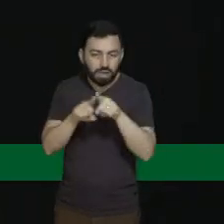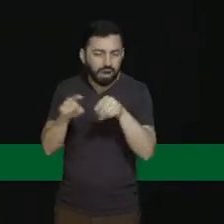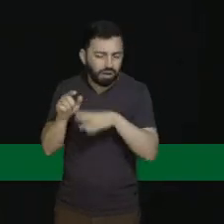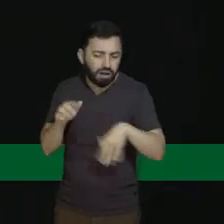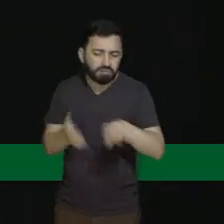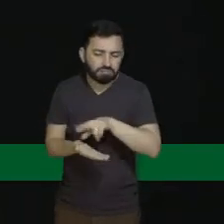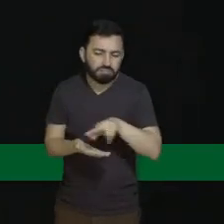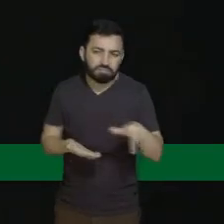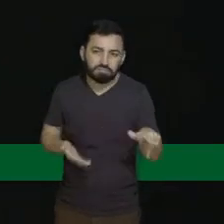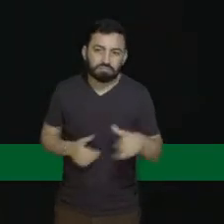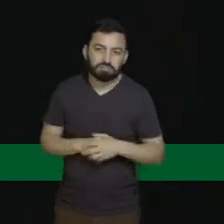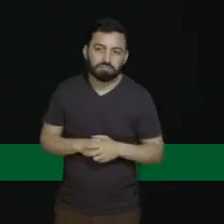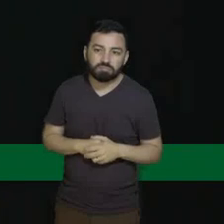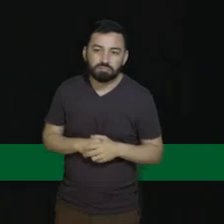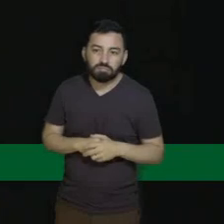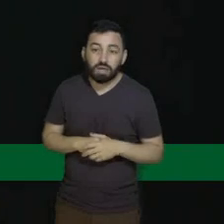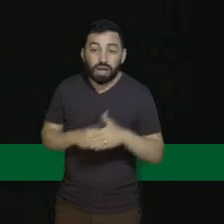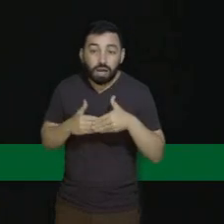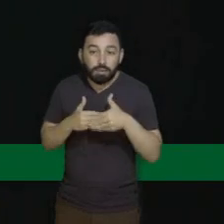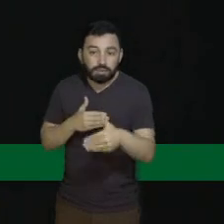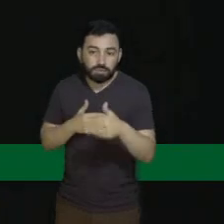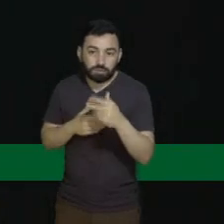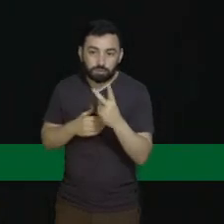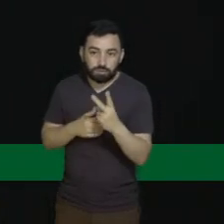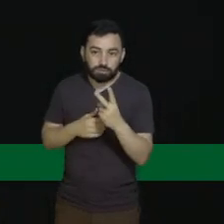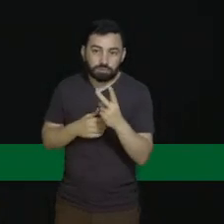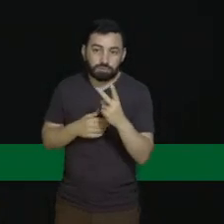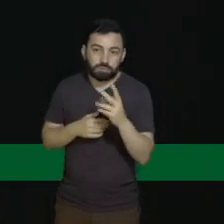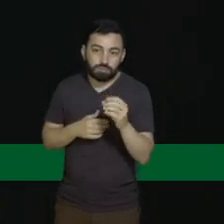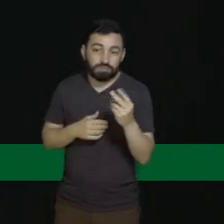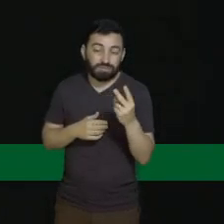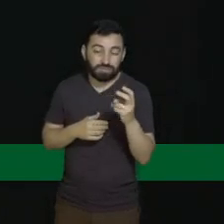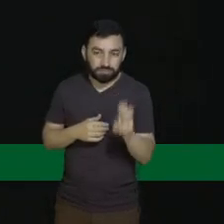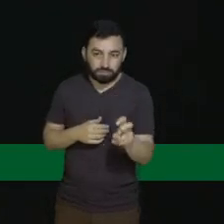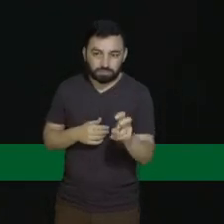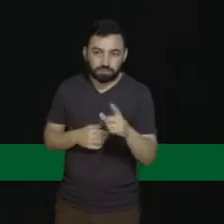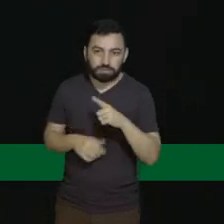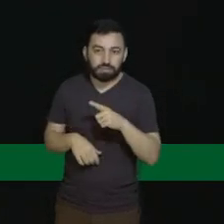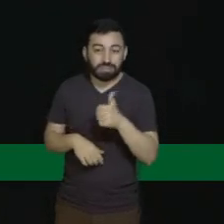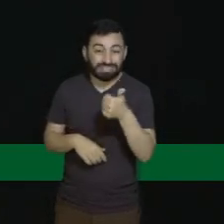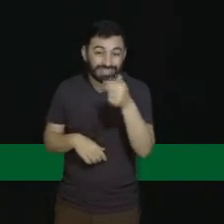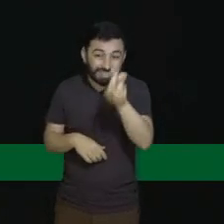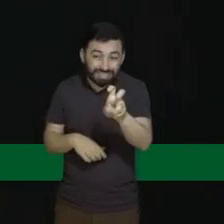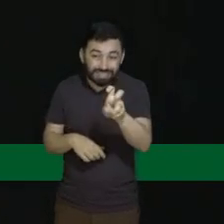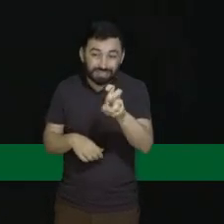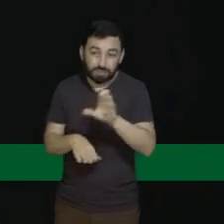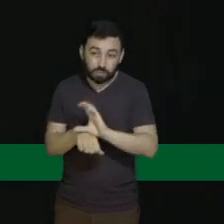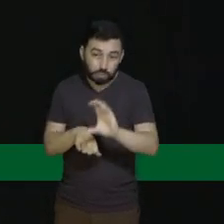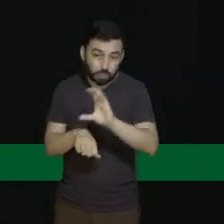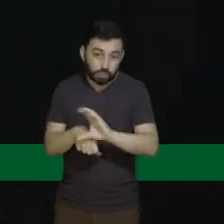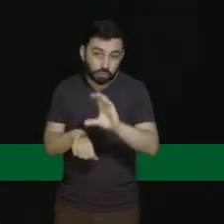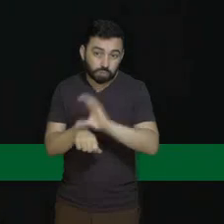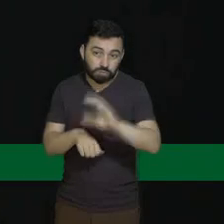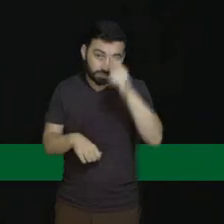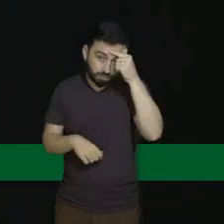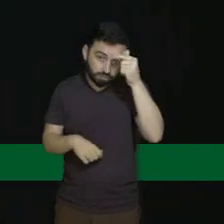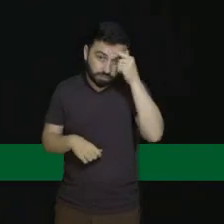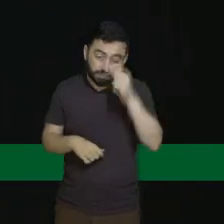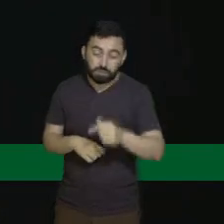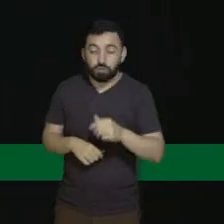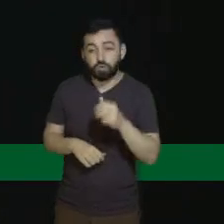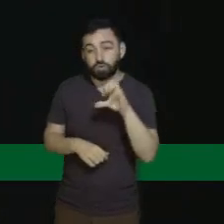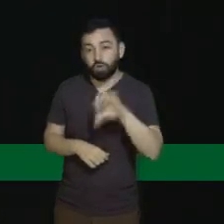aqui. A partir de 2025, o campus Chapecó contará com 15 cursos de graduação, 9 mestrados e 2